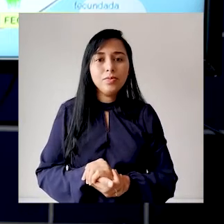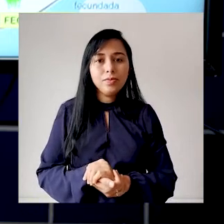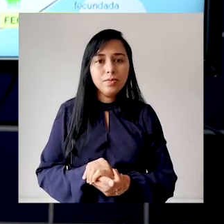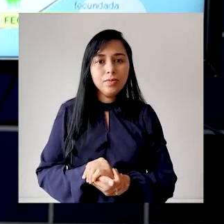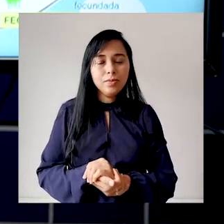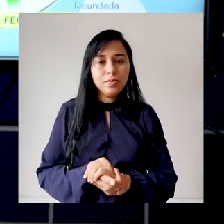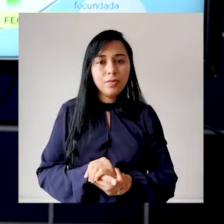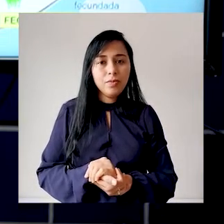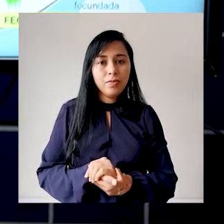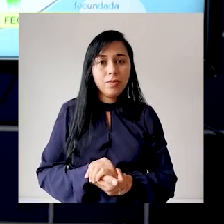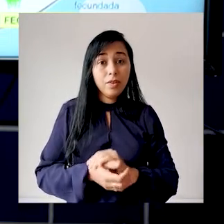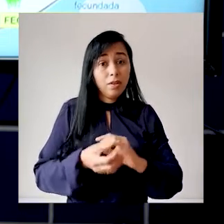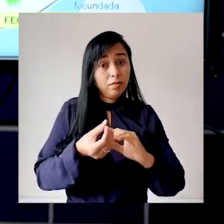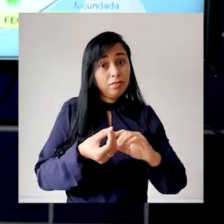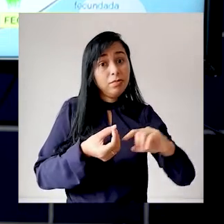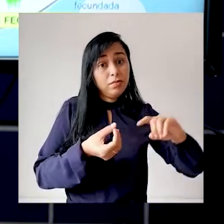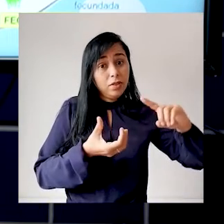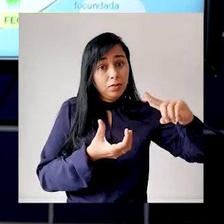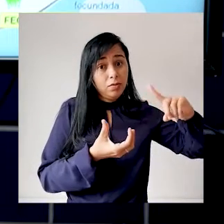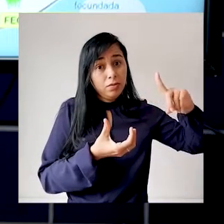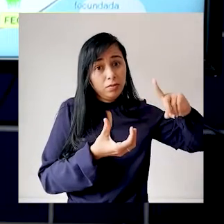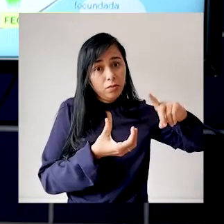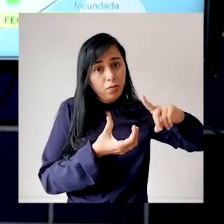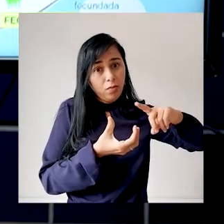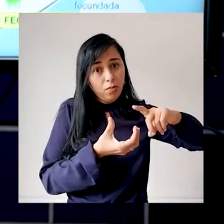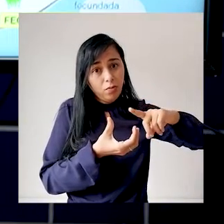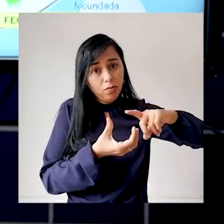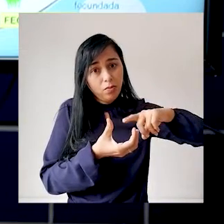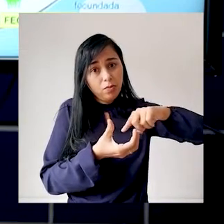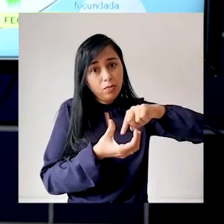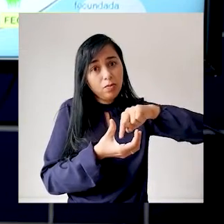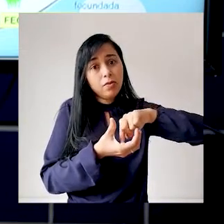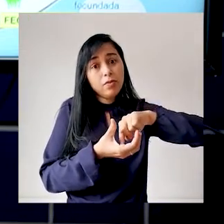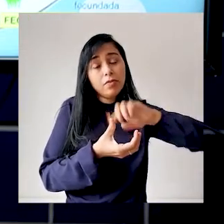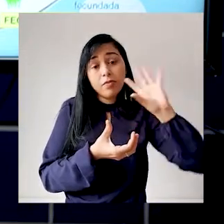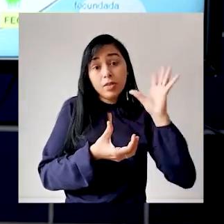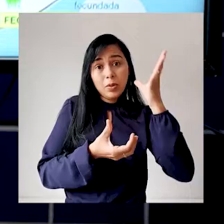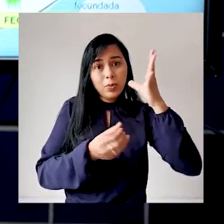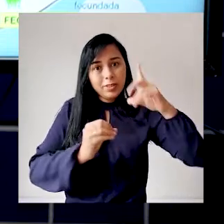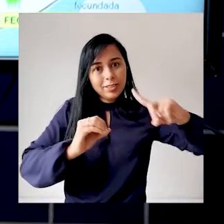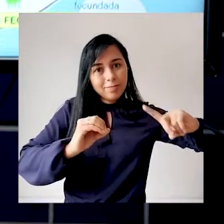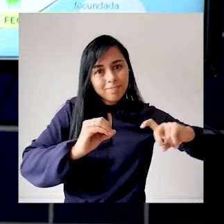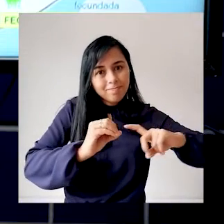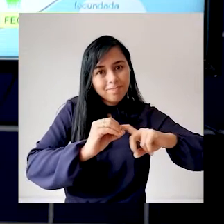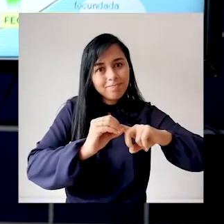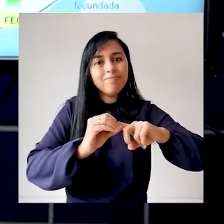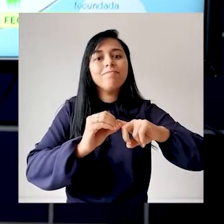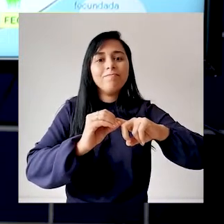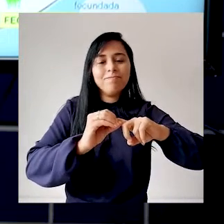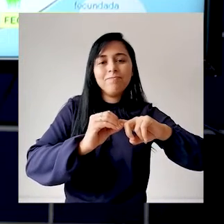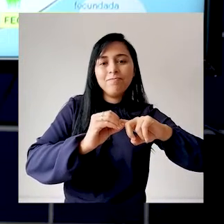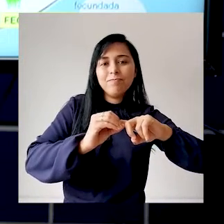o gameta feminino, vai haver a fecundação, que é o encontro deles e a penetração